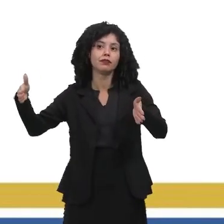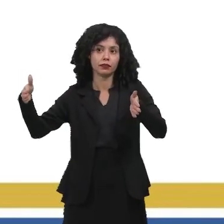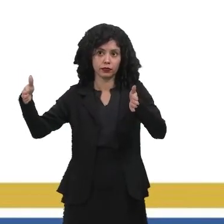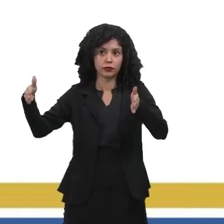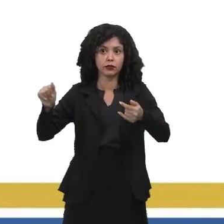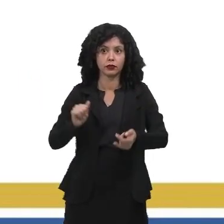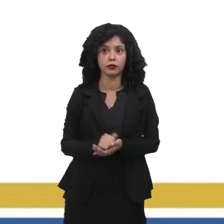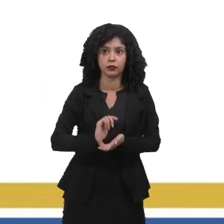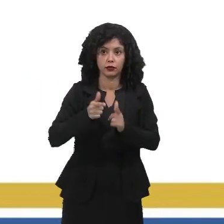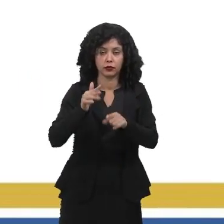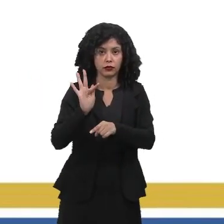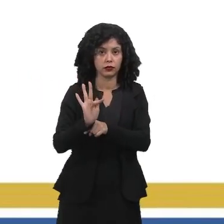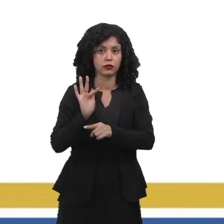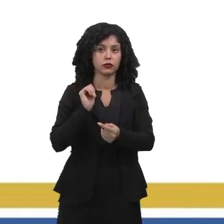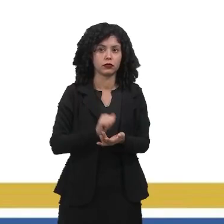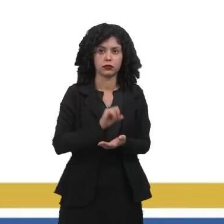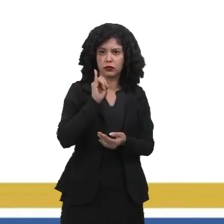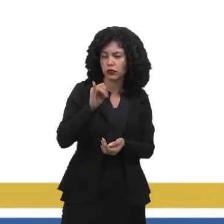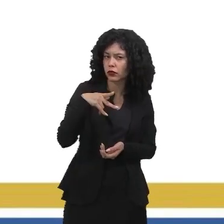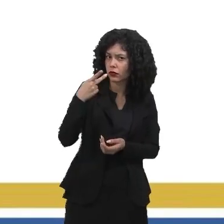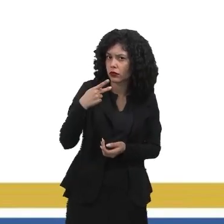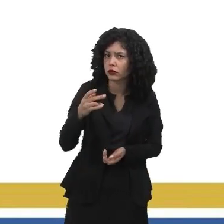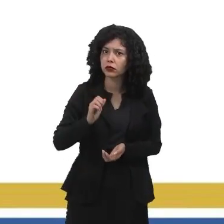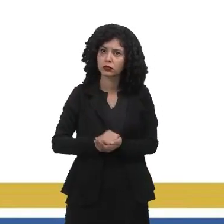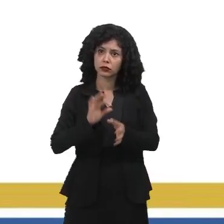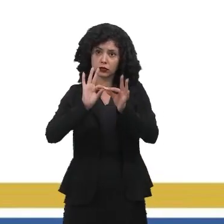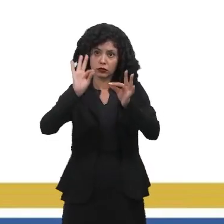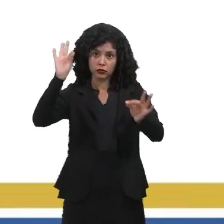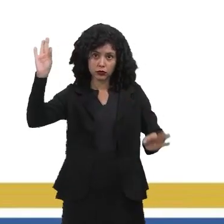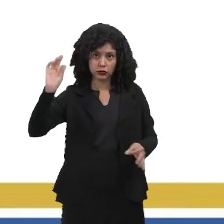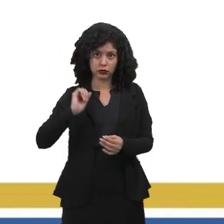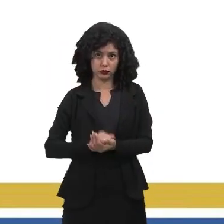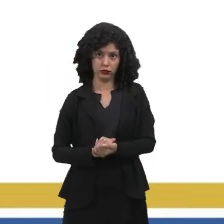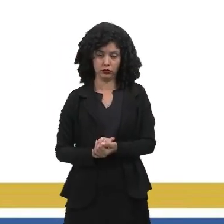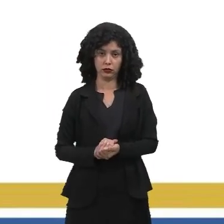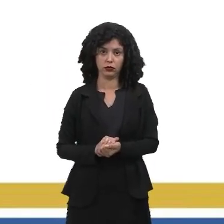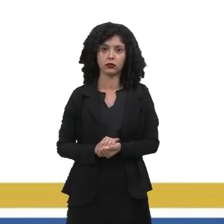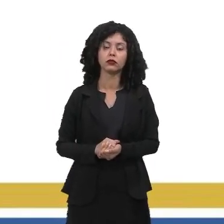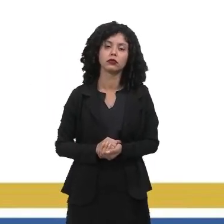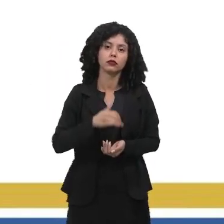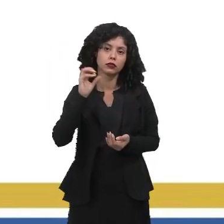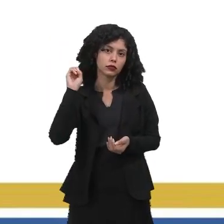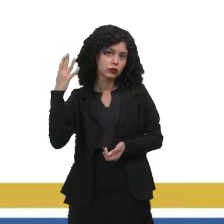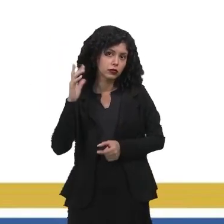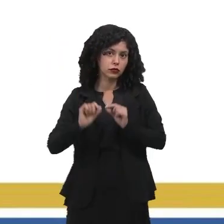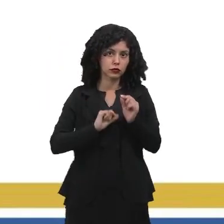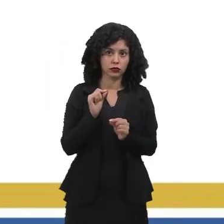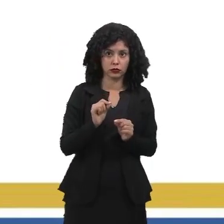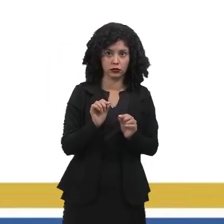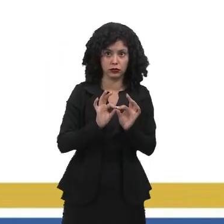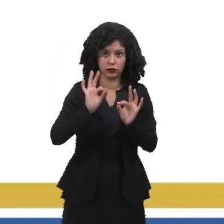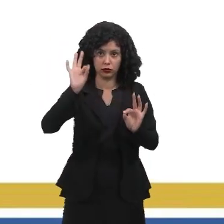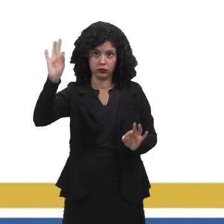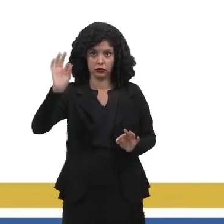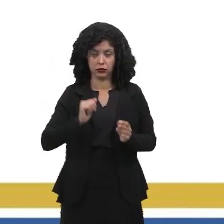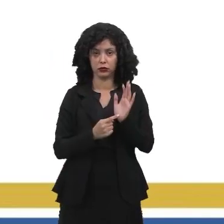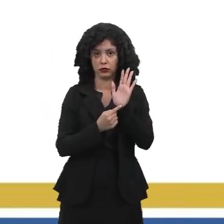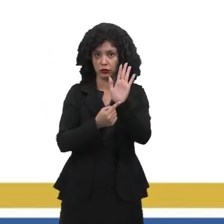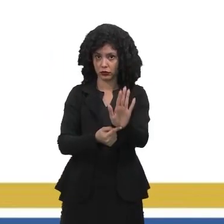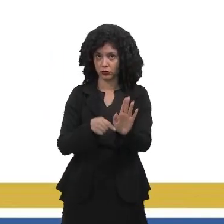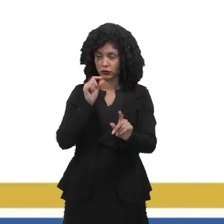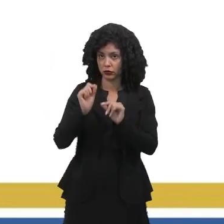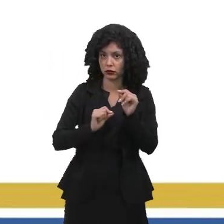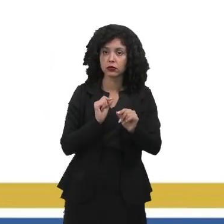representada por essa letra F. Se eu estou falando a respeito do comprimento do barbante, supõe-se que esse comprimento do barbante está